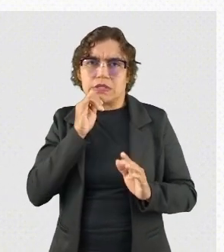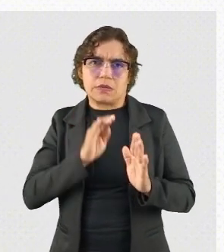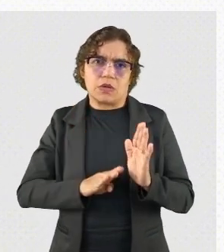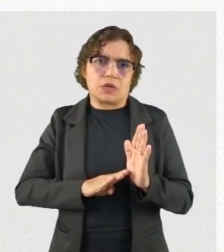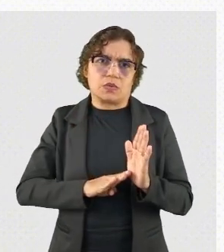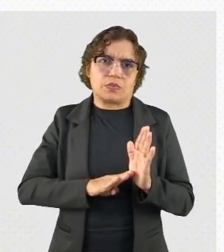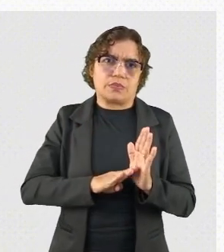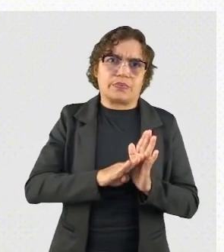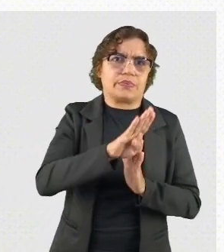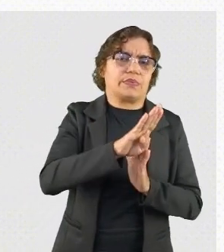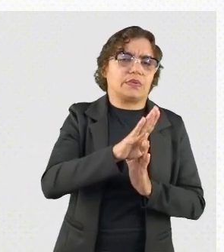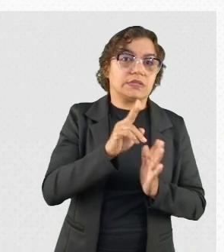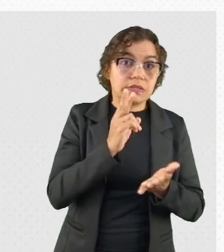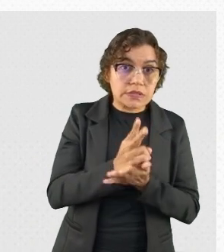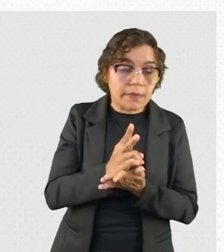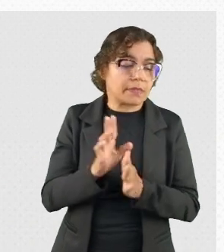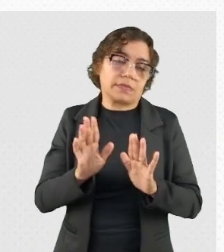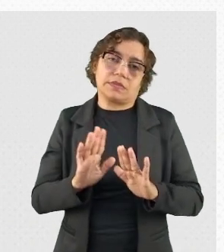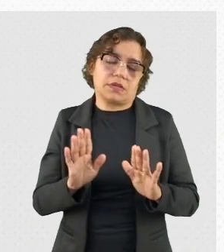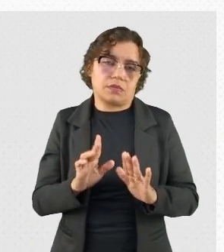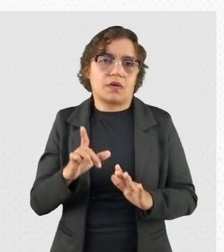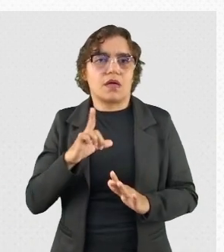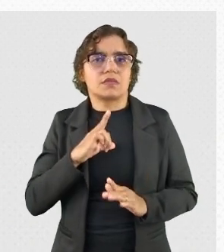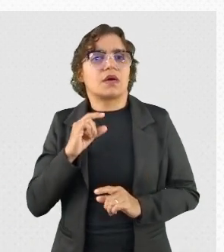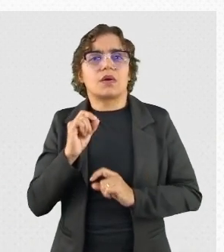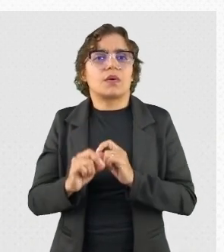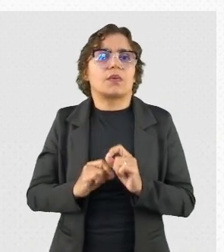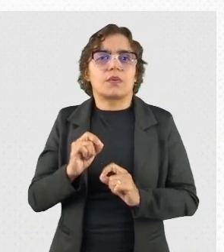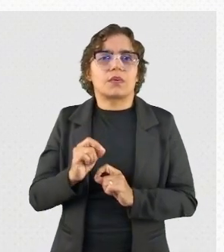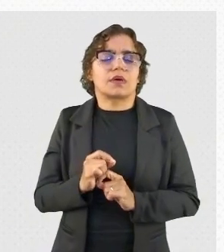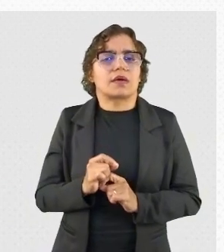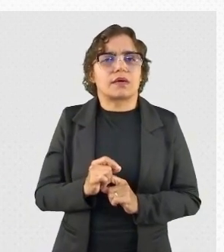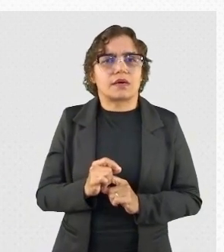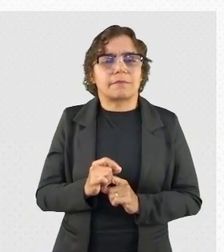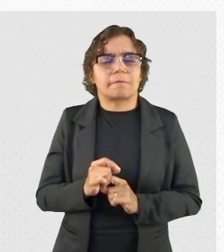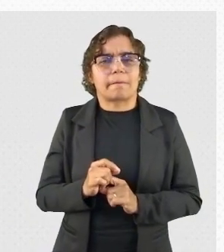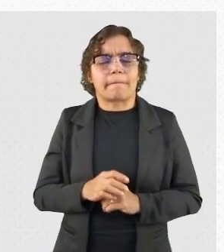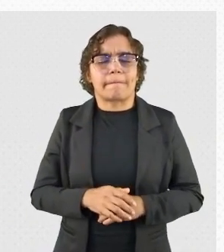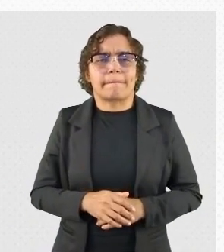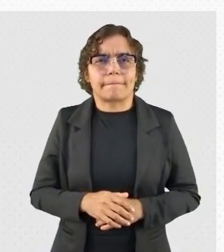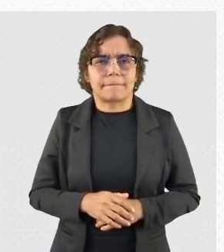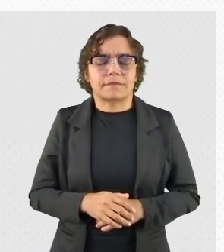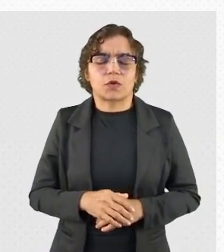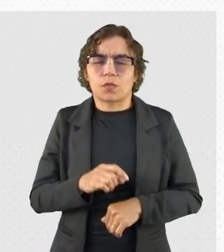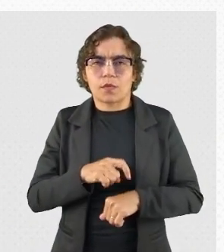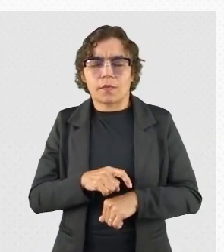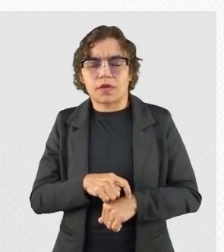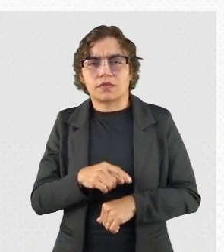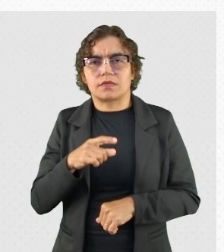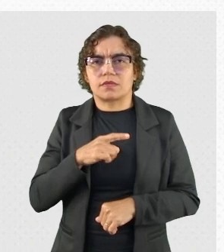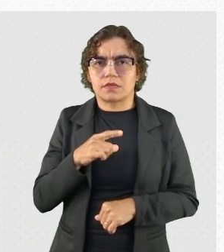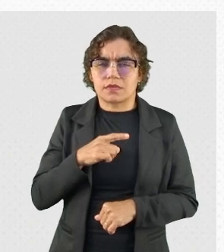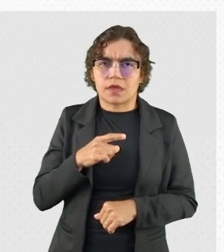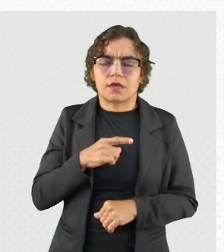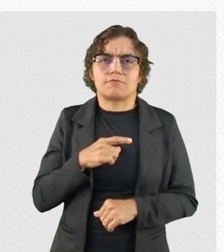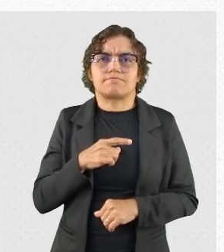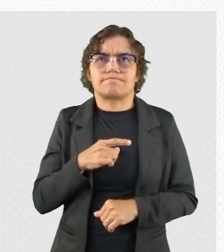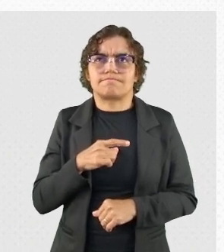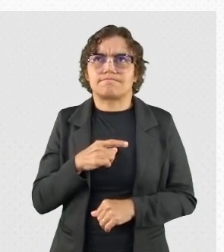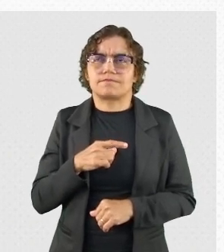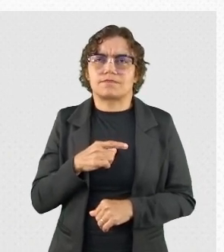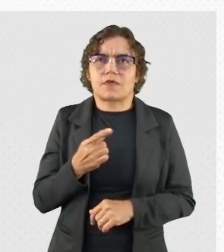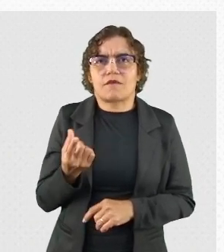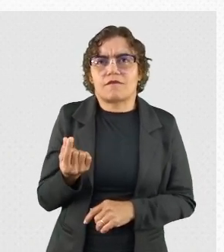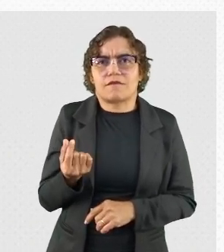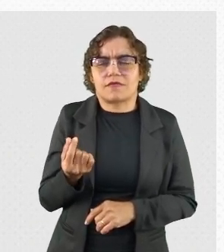em alta de preço, até porque nós temos aí um efeito que é da oferta e da demanda. Então, quando você tem muita oferta e se